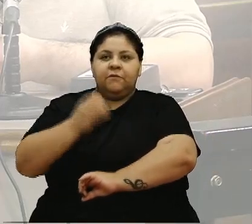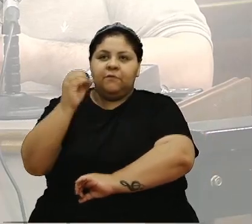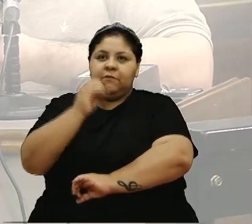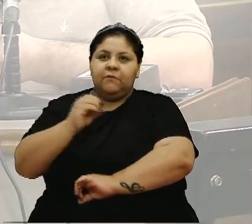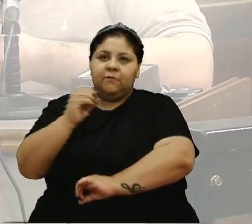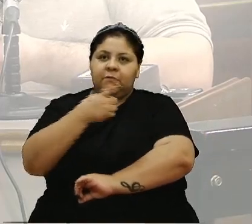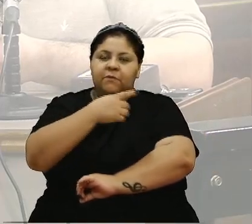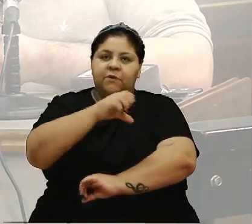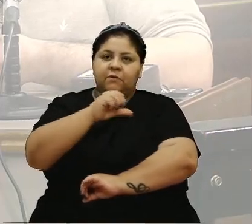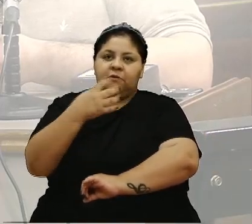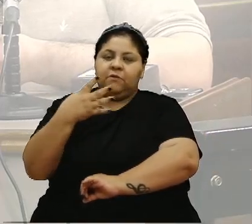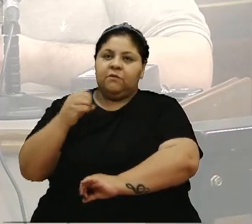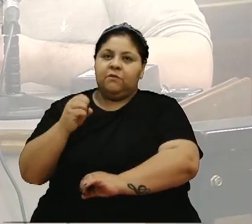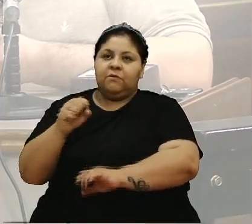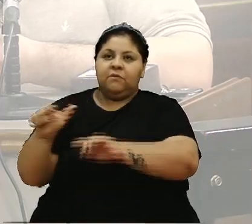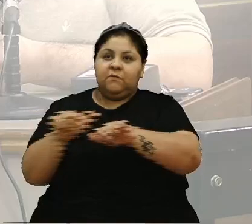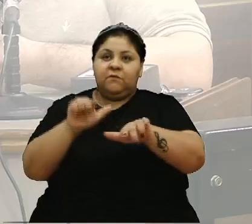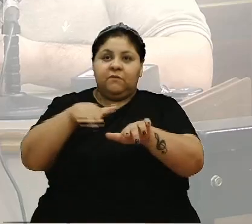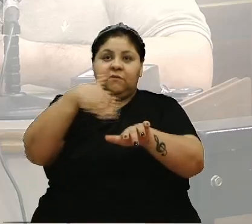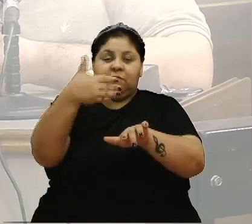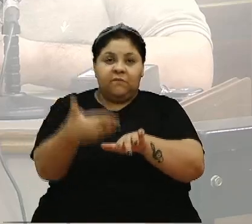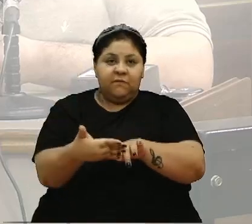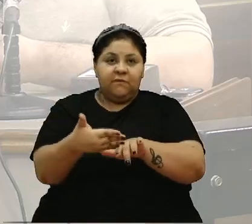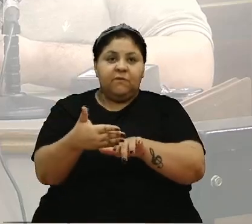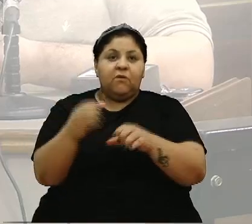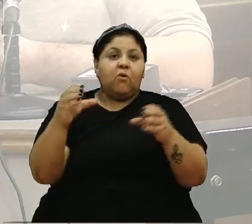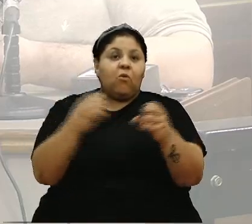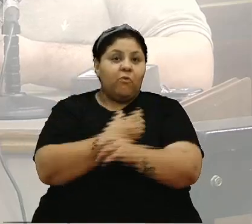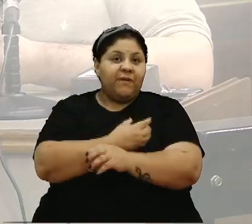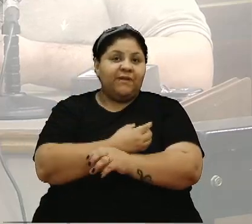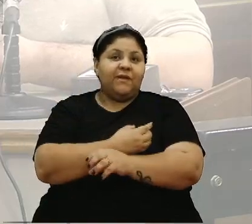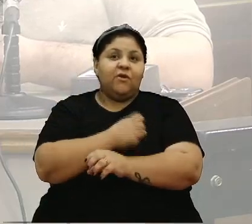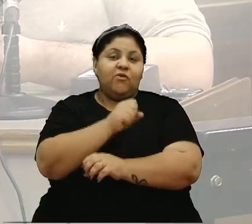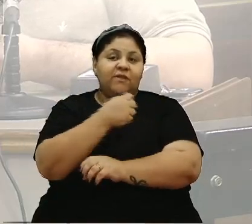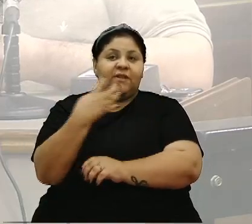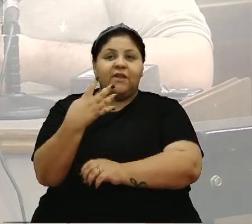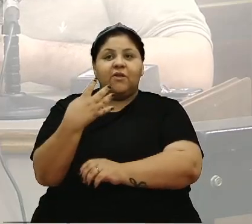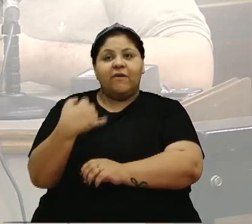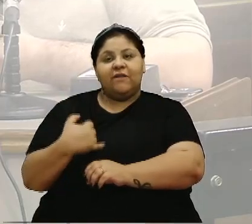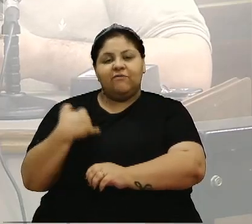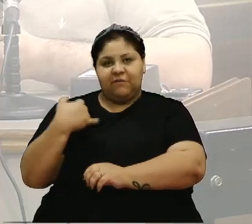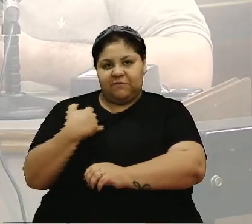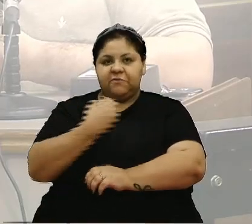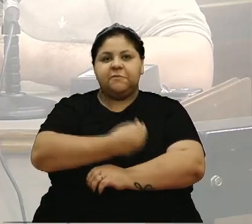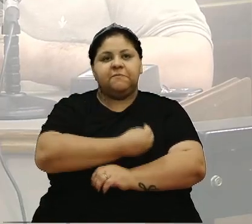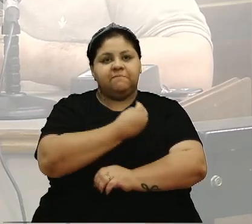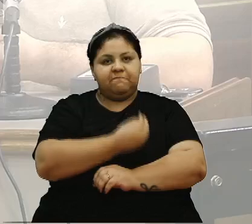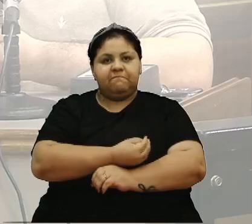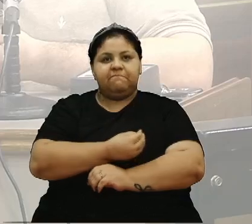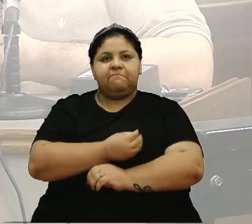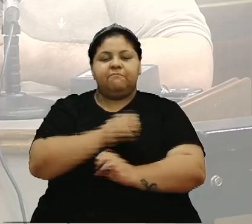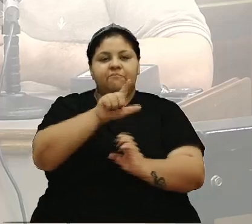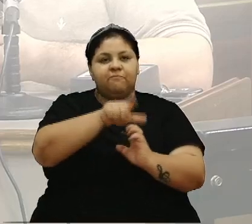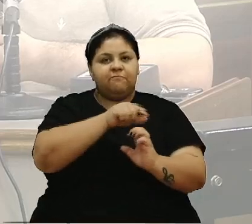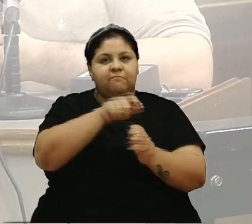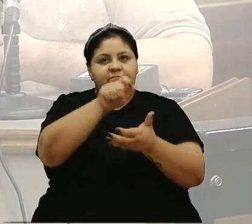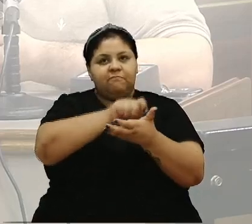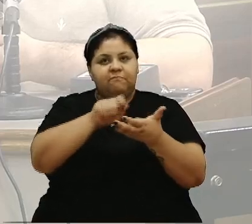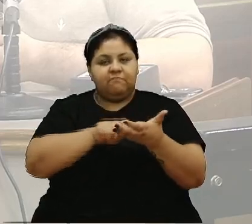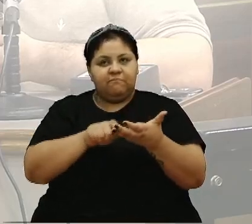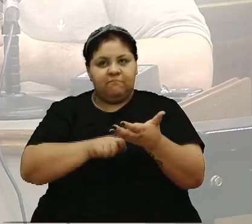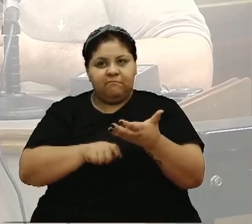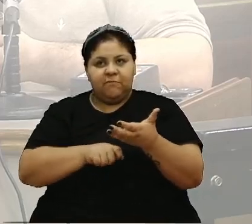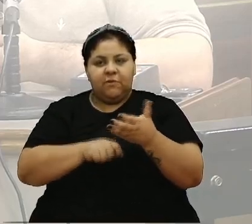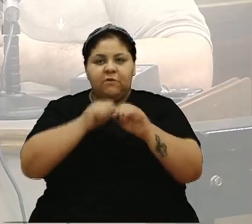9/10/1940, então semana que vem faria 84 anos. Ele foi empresário, foi escritor, promotor